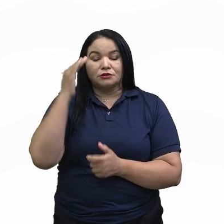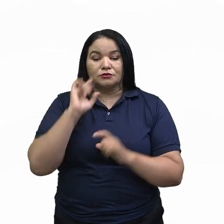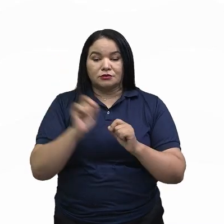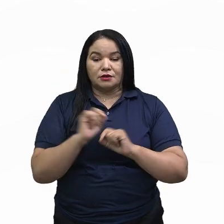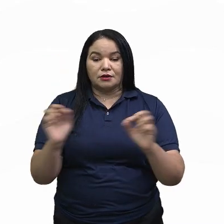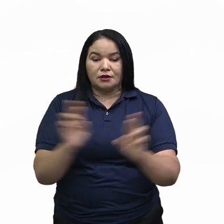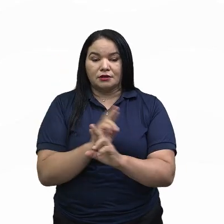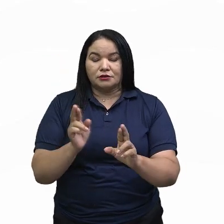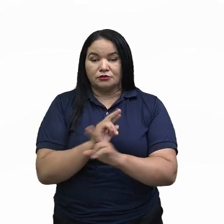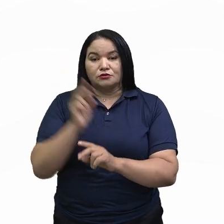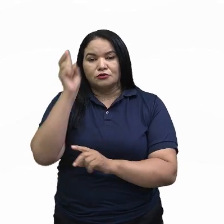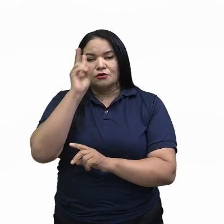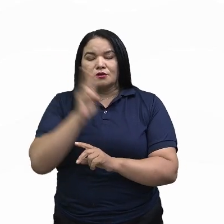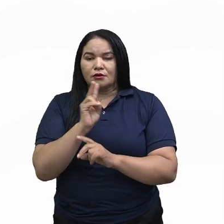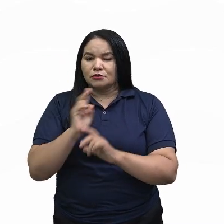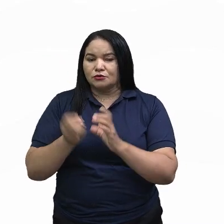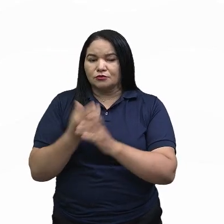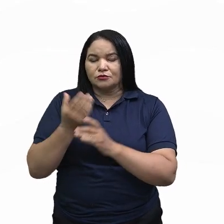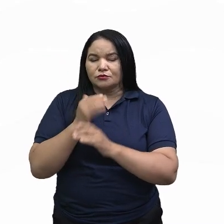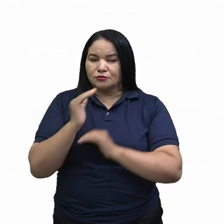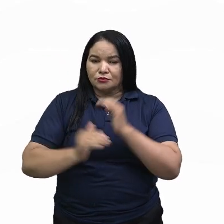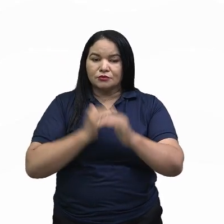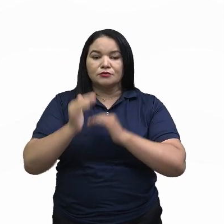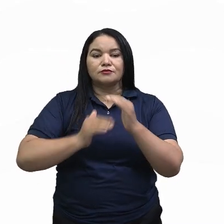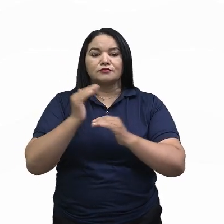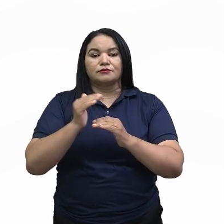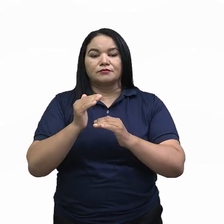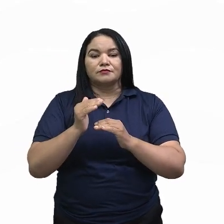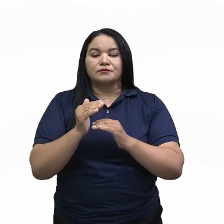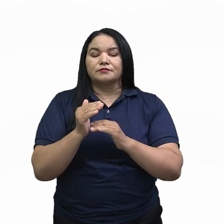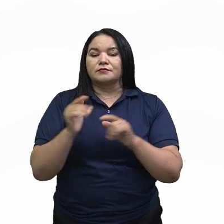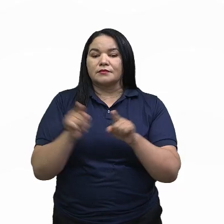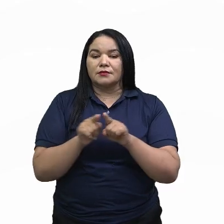essas relações são historicamente construídas,